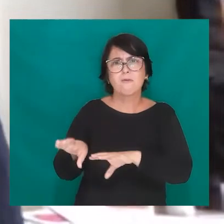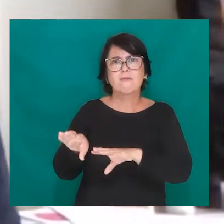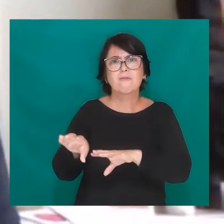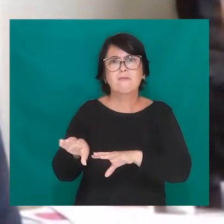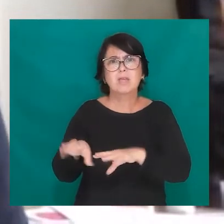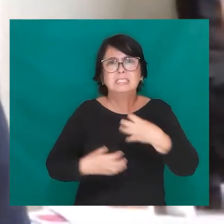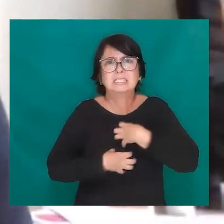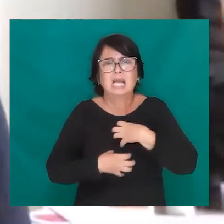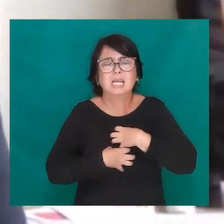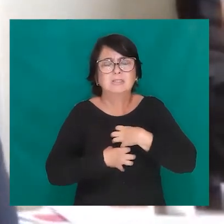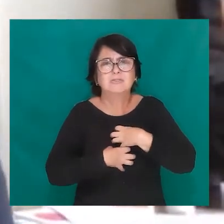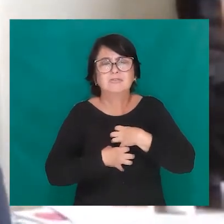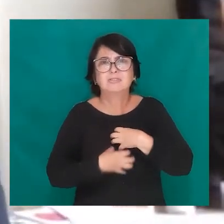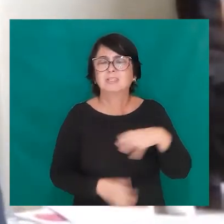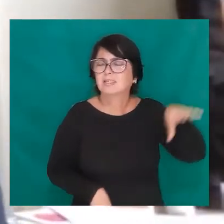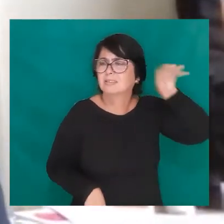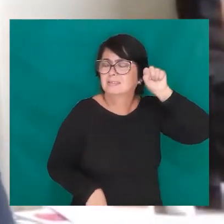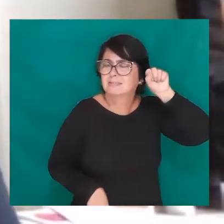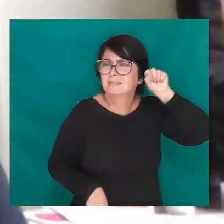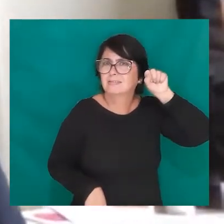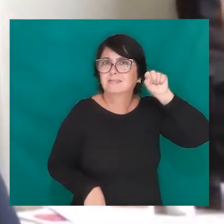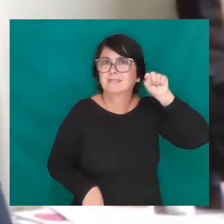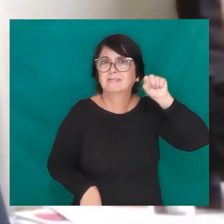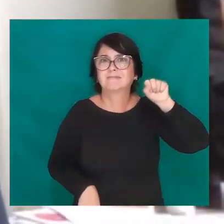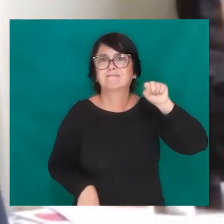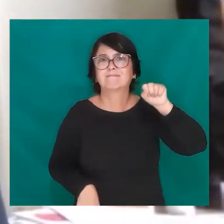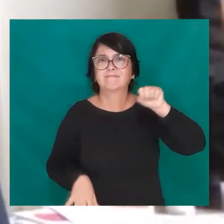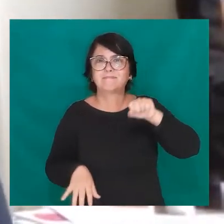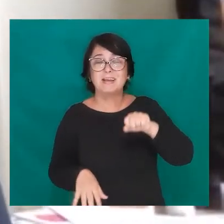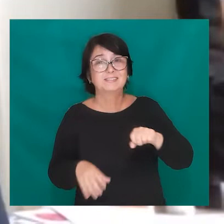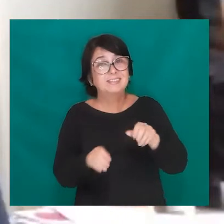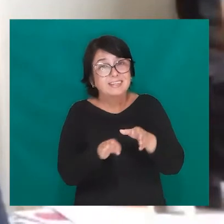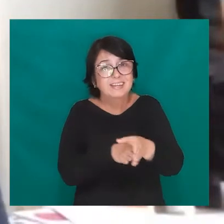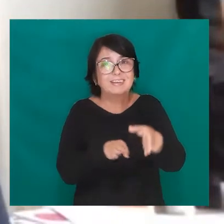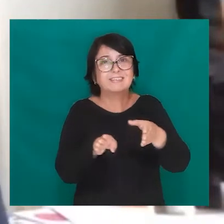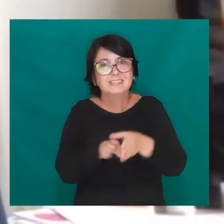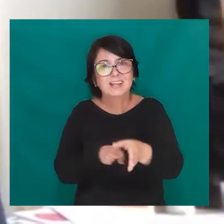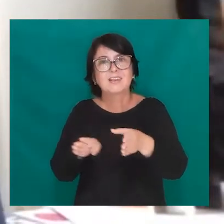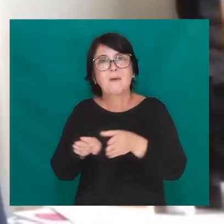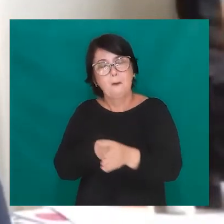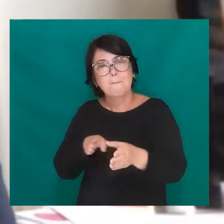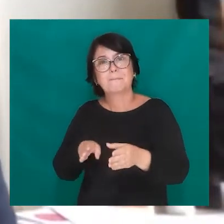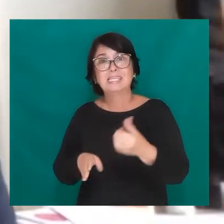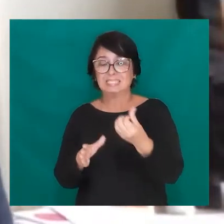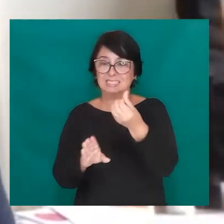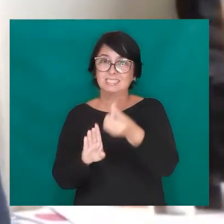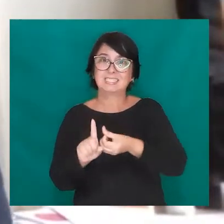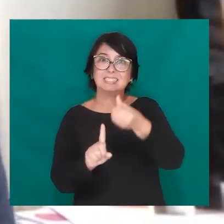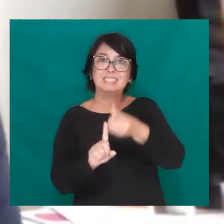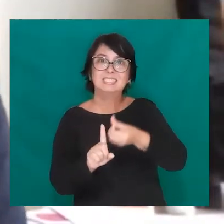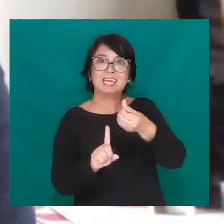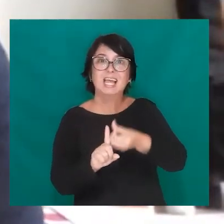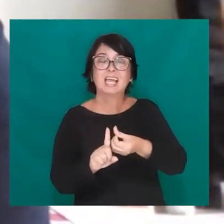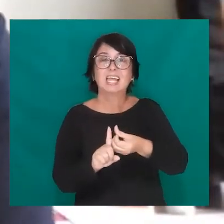que a pessoa tem ou não tem, né? Mas na verdade o que ele passou para mim foi tão útil, assim, que eu, em 6 meses, eu estava já tocando